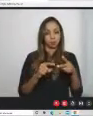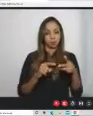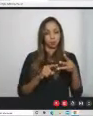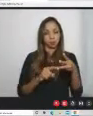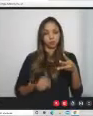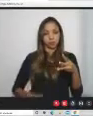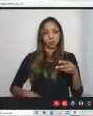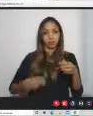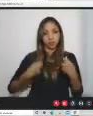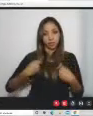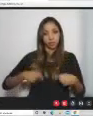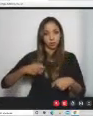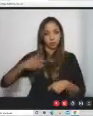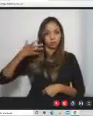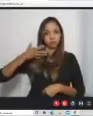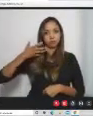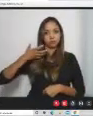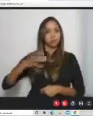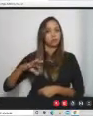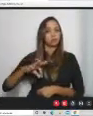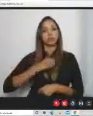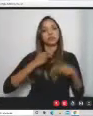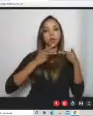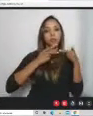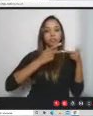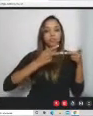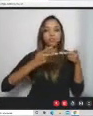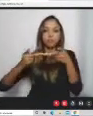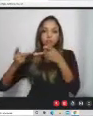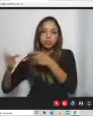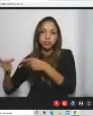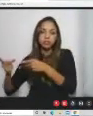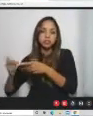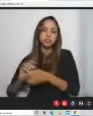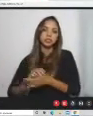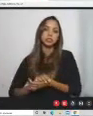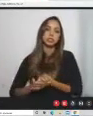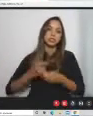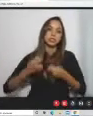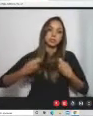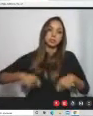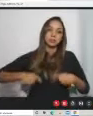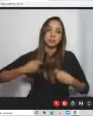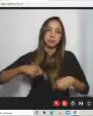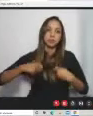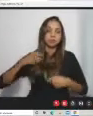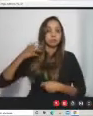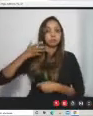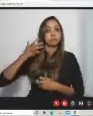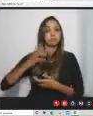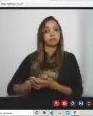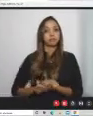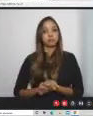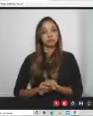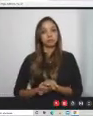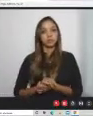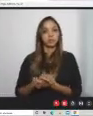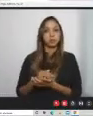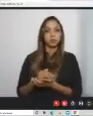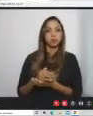porque todas as visitas que a gente faz, a gente precisa colocar aqui quais são